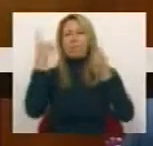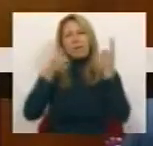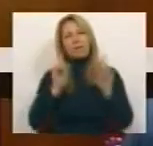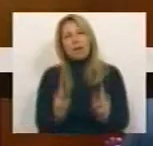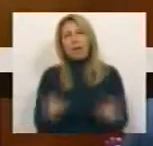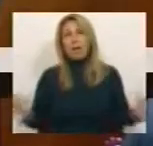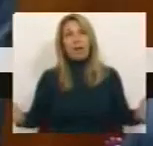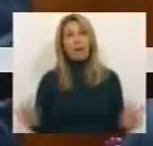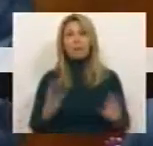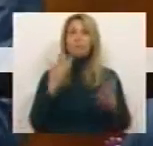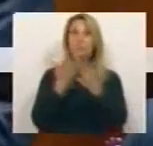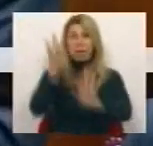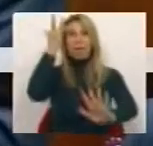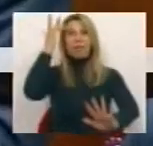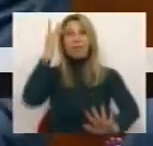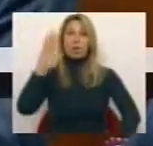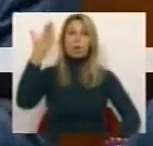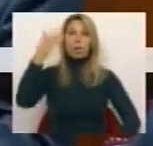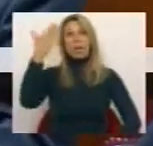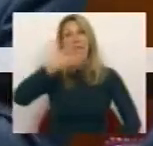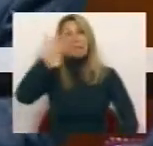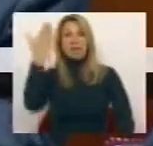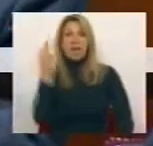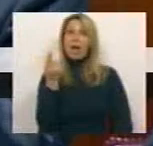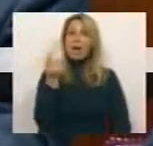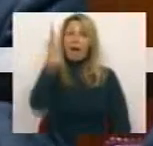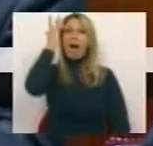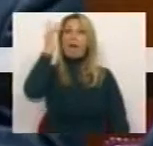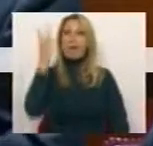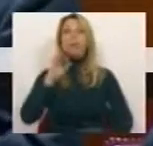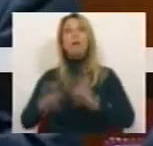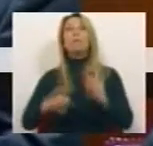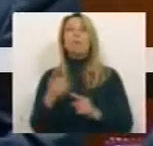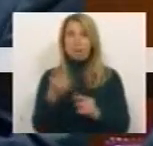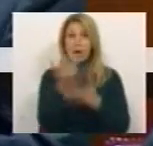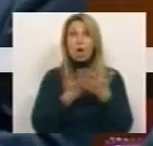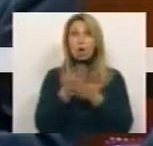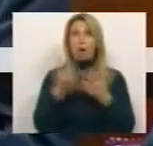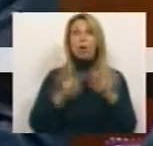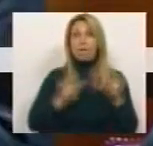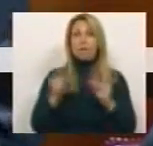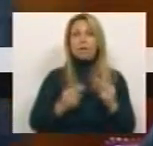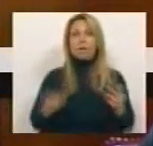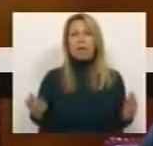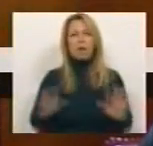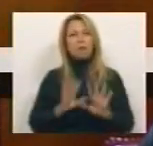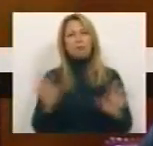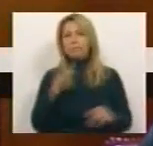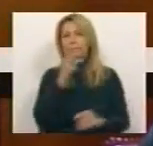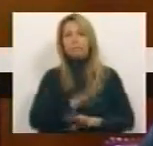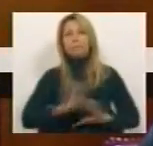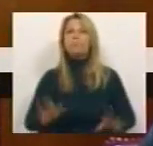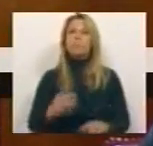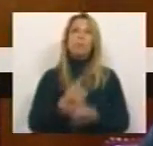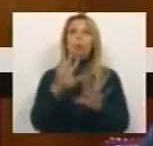quiser, facilita a tesouraria no primeiro dia, mas é um modelo que, mesmo do ponto de vista económico ou financeiro, é desastroso, porque